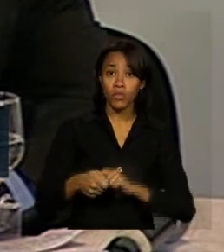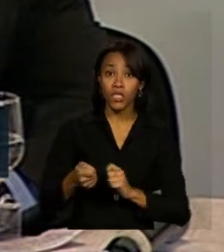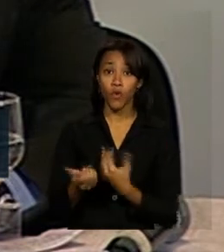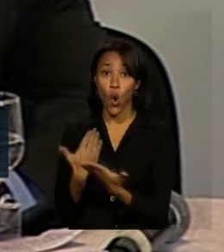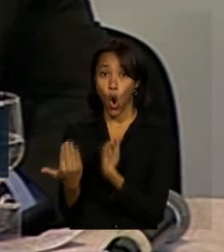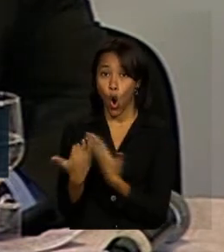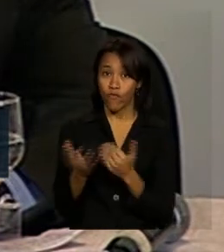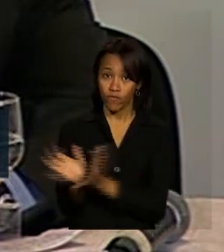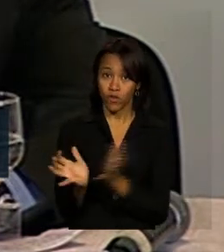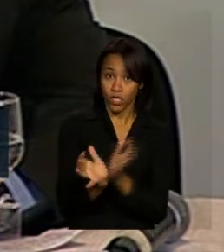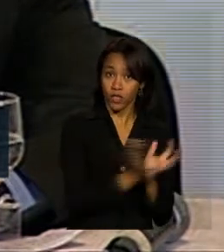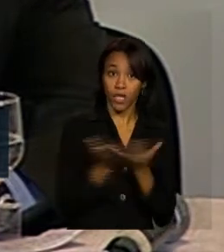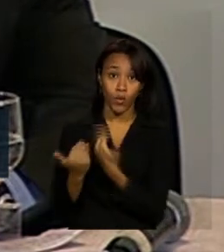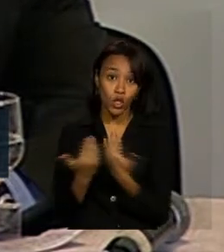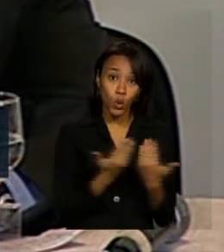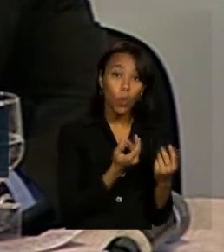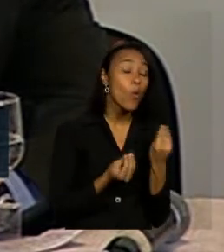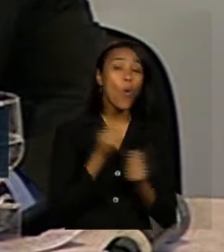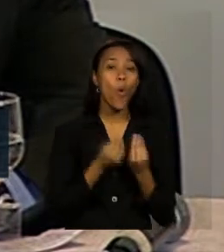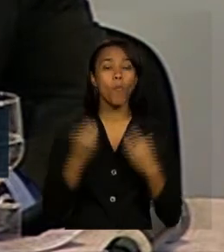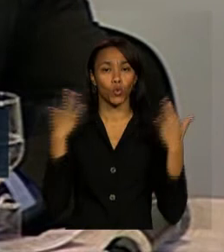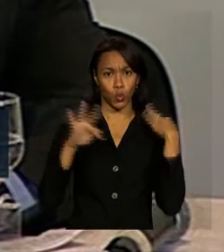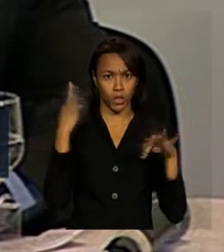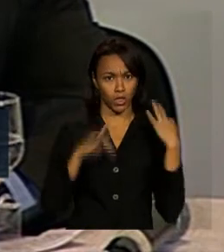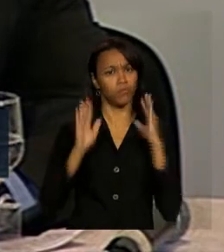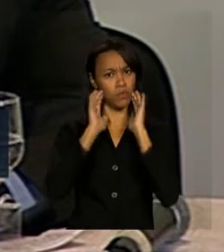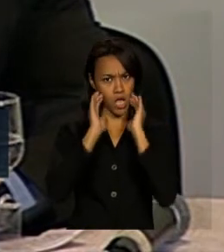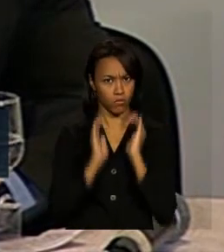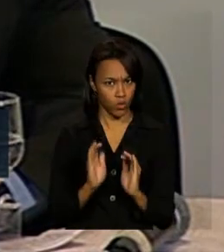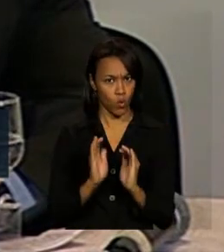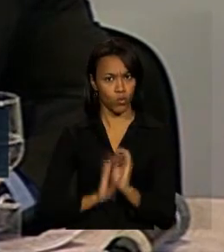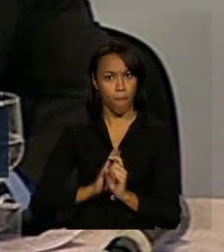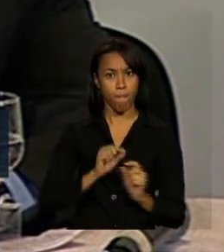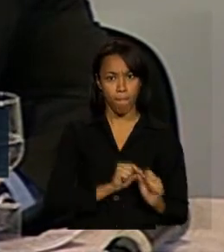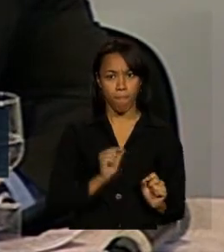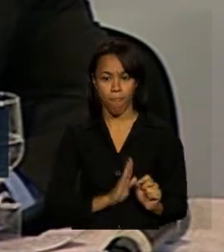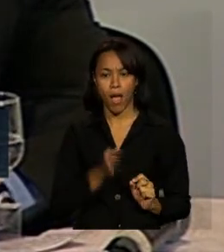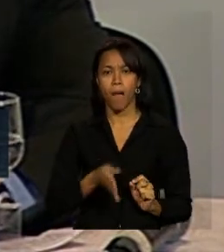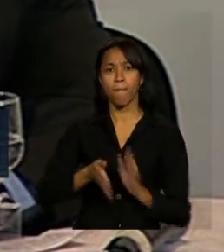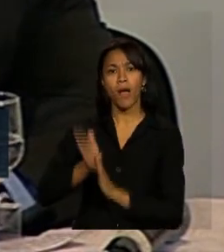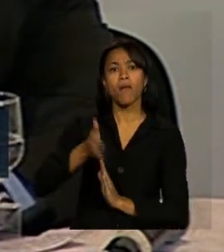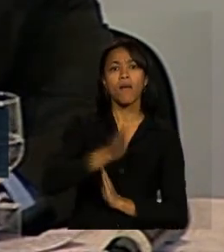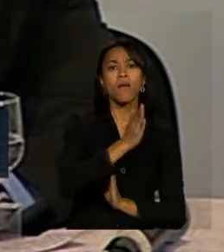elas por meio de um turismo de experiência respeitoso e enriquecedor.